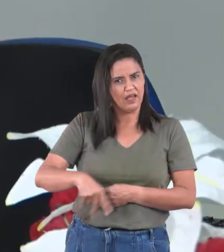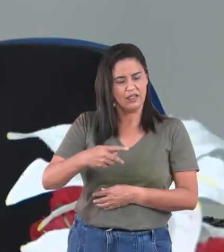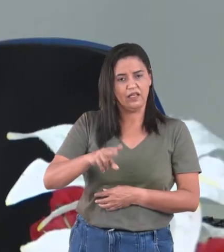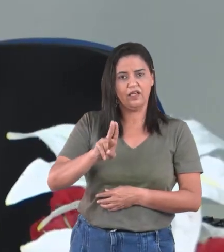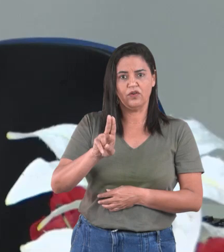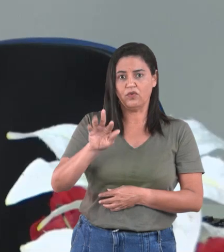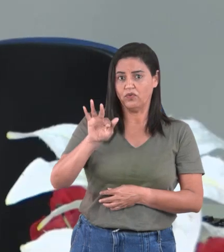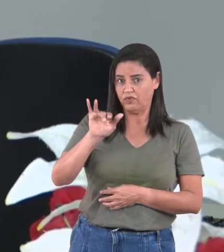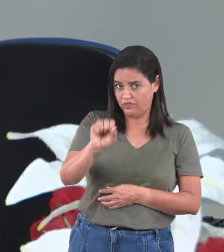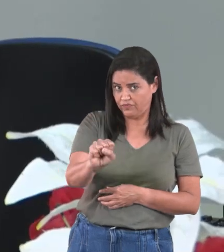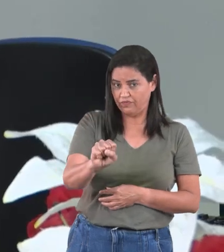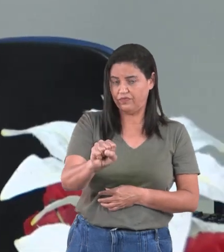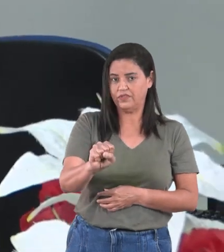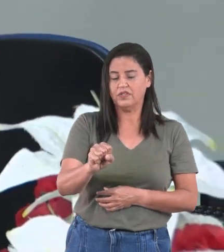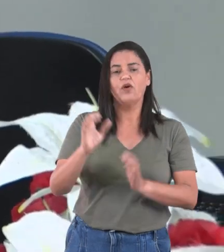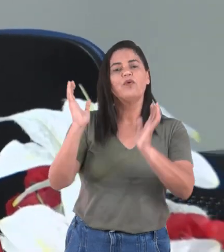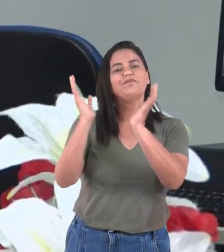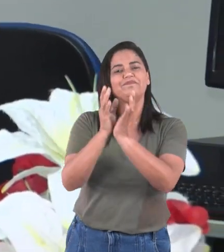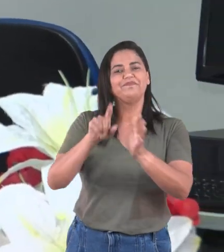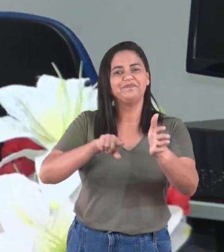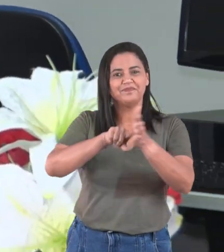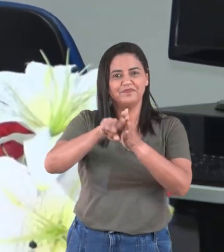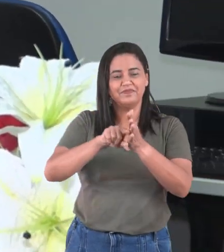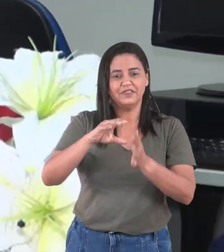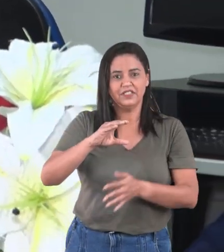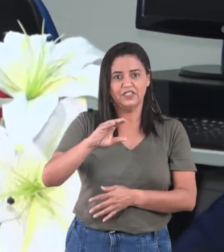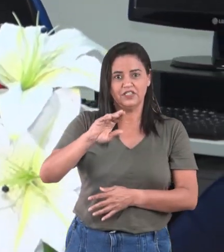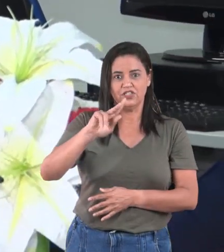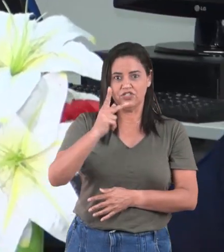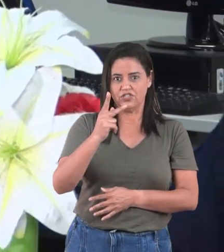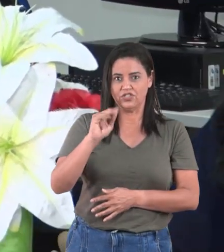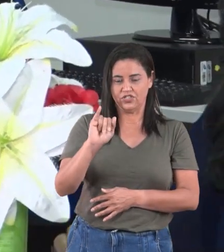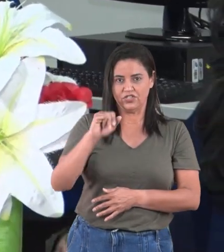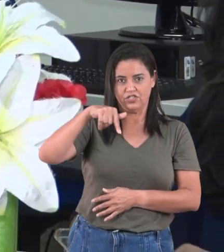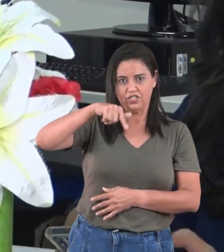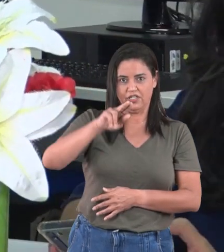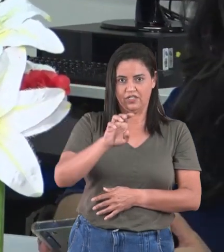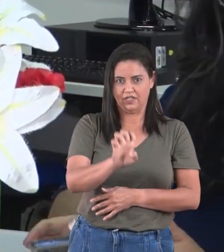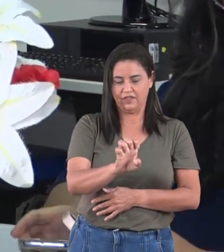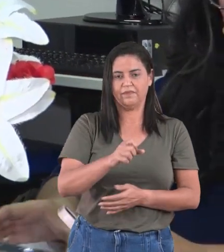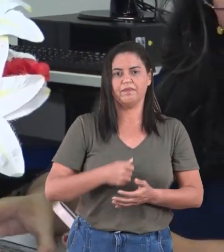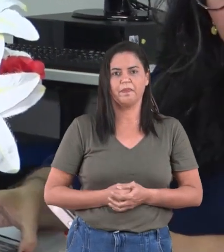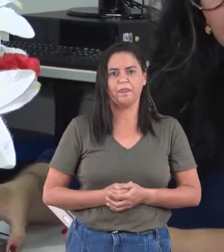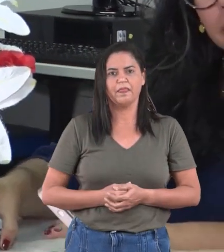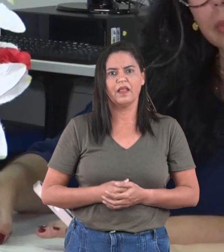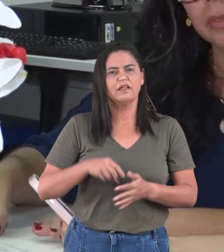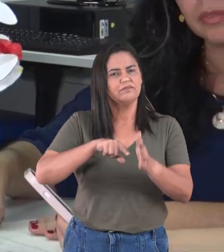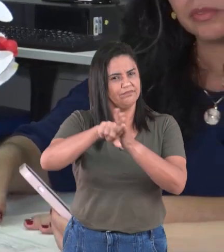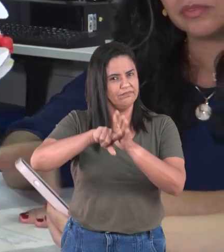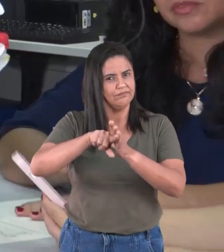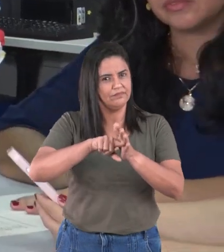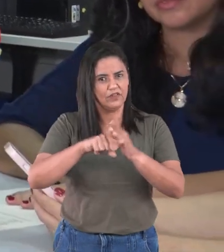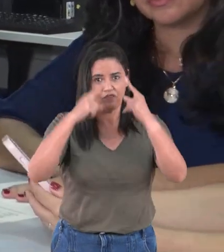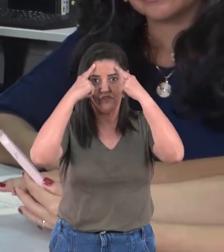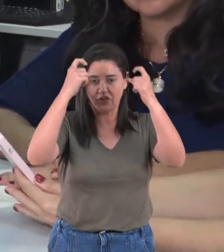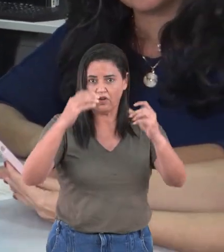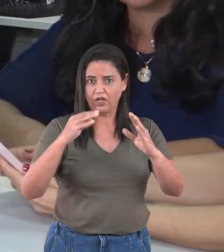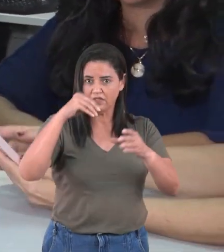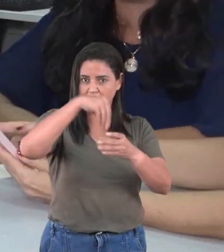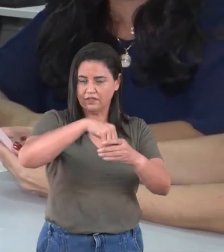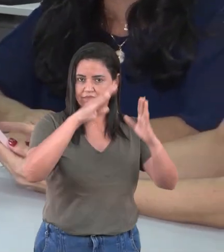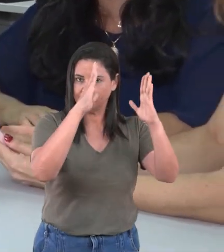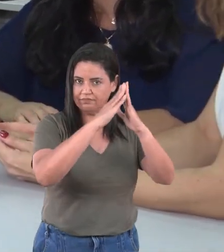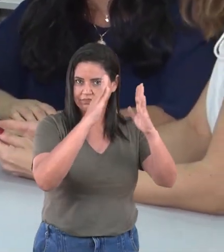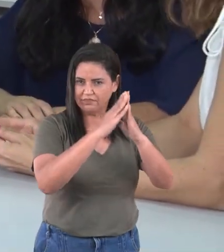na Universidade Federal de Sergipe, o grupo de pesquisa Chique vem estudando a questão da violência doméstica há mais de uma